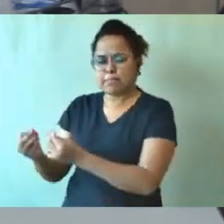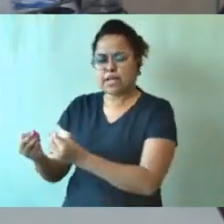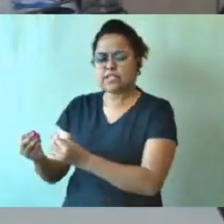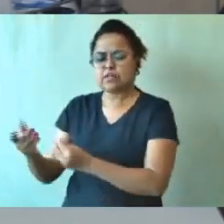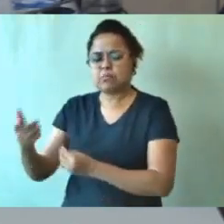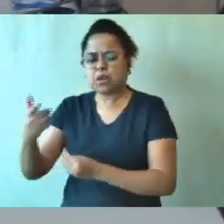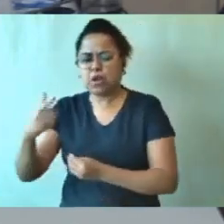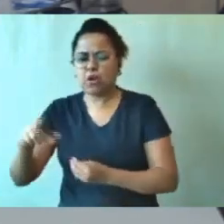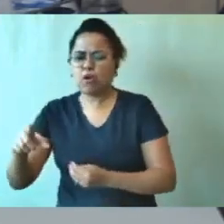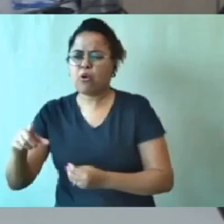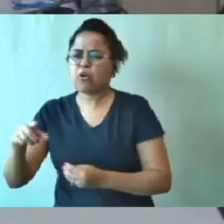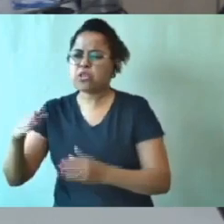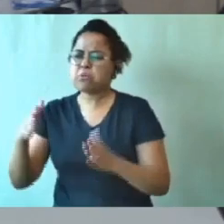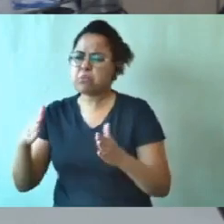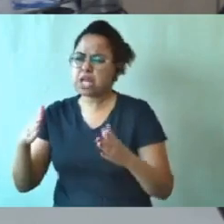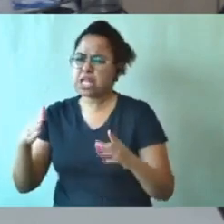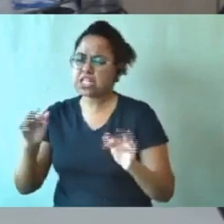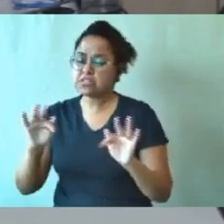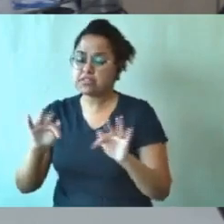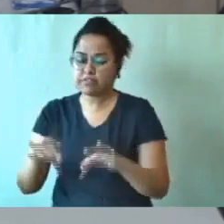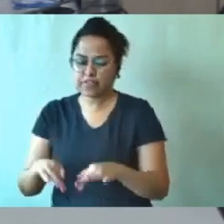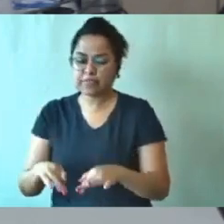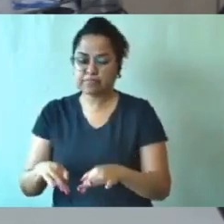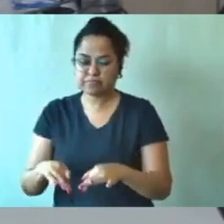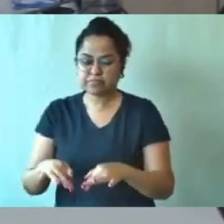verdade, chamava CC...